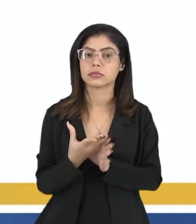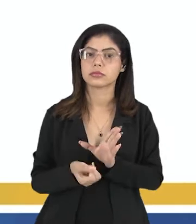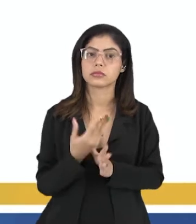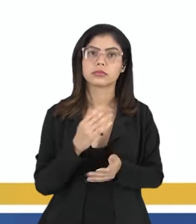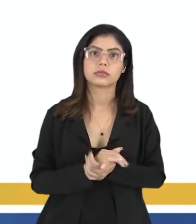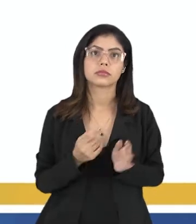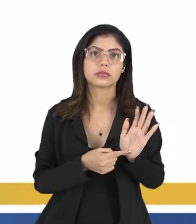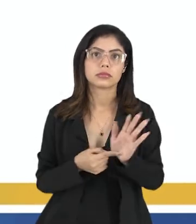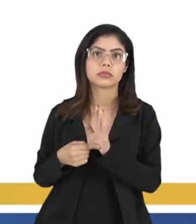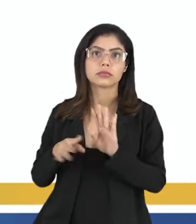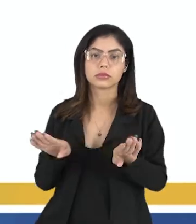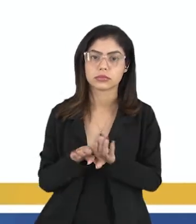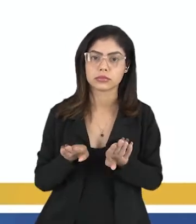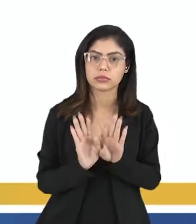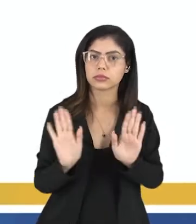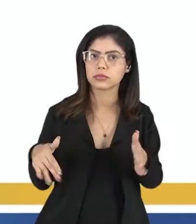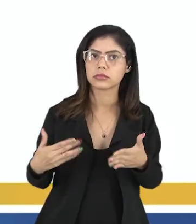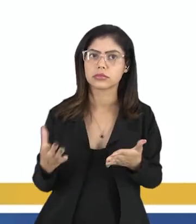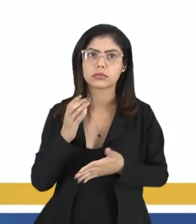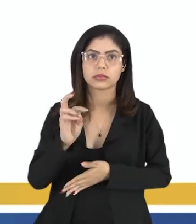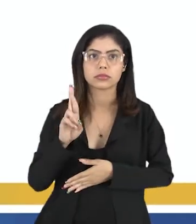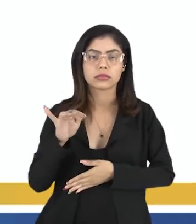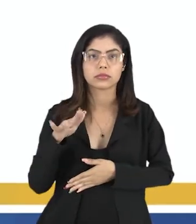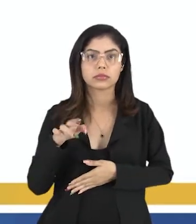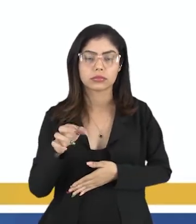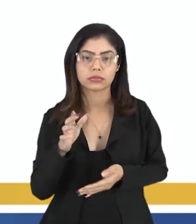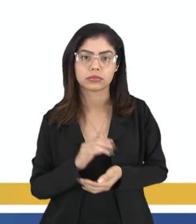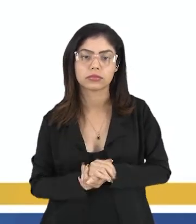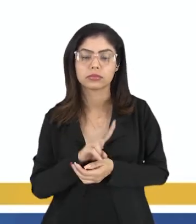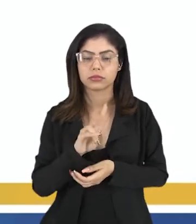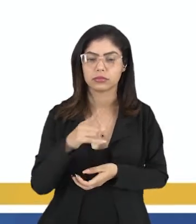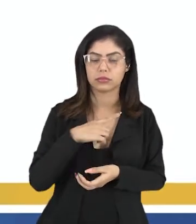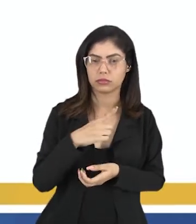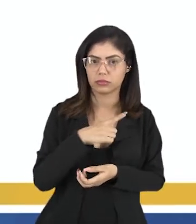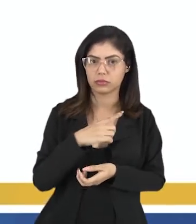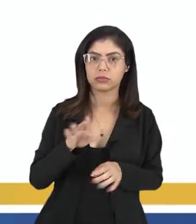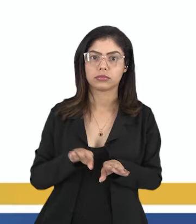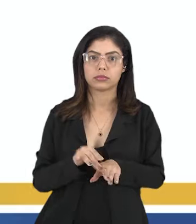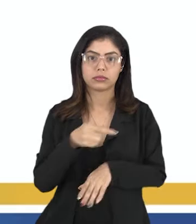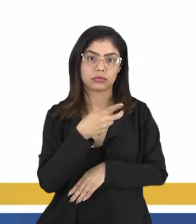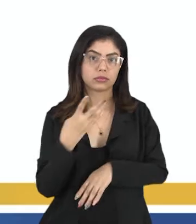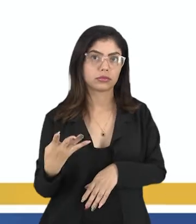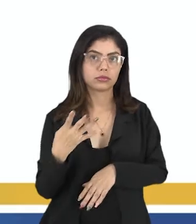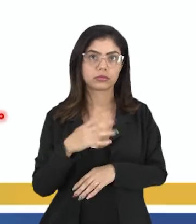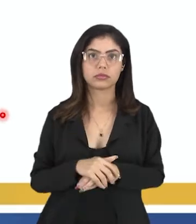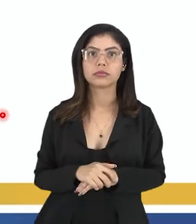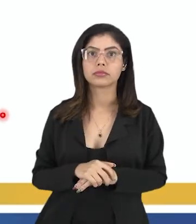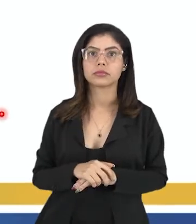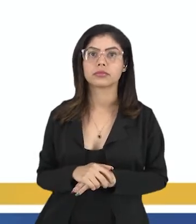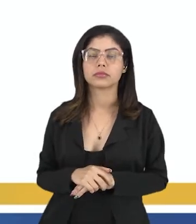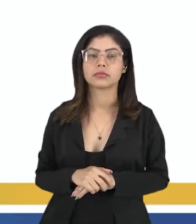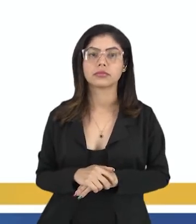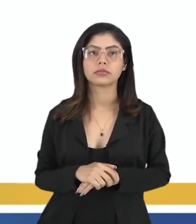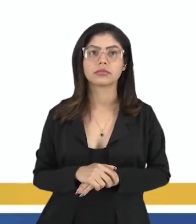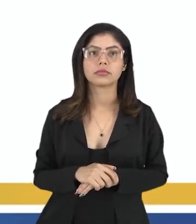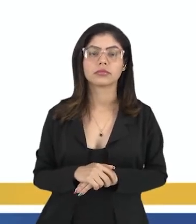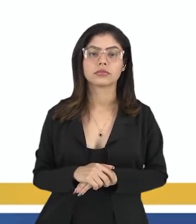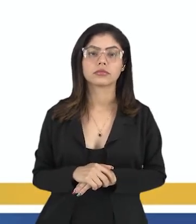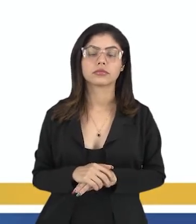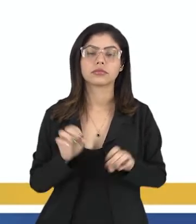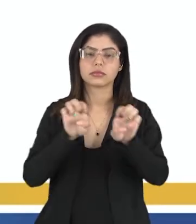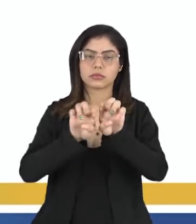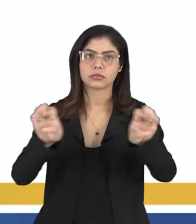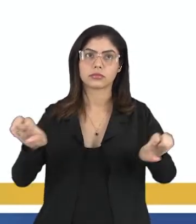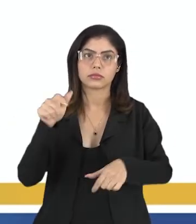indica para a gente também quais são os coeficientes estequiométricos, que vai indicar a quantidade em mols dessa substância, ok? Então,